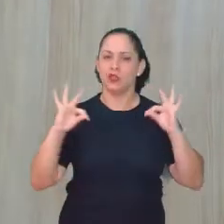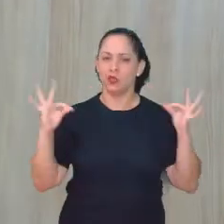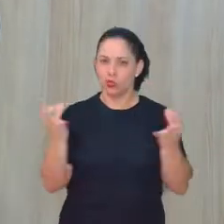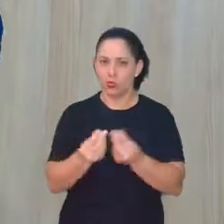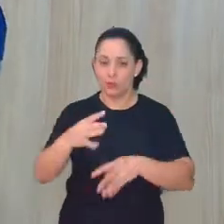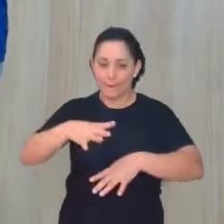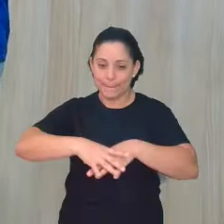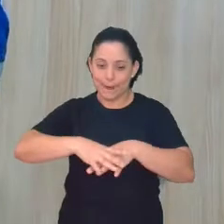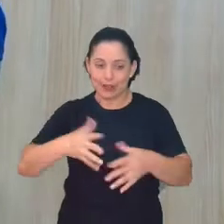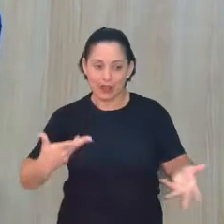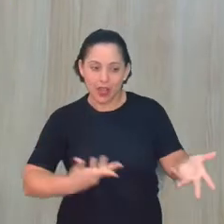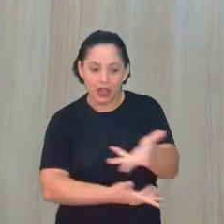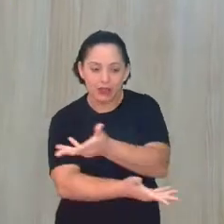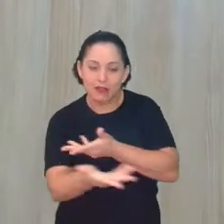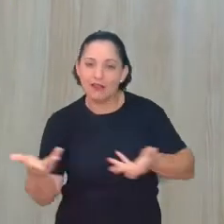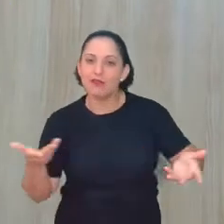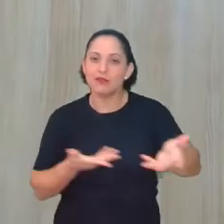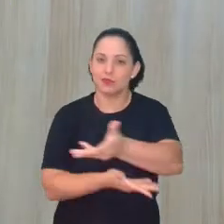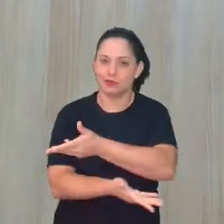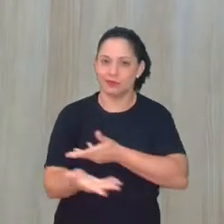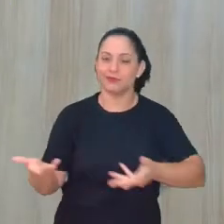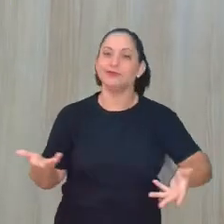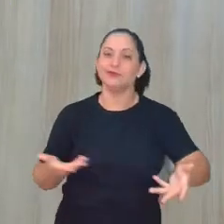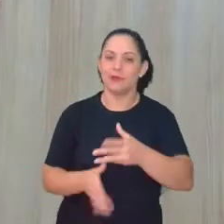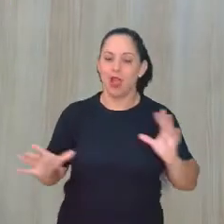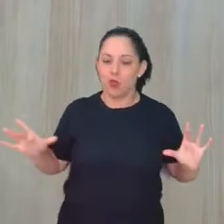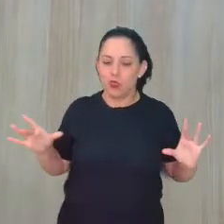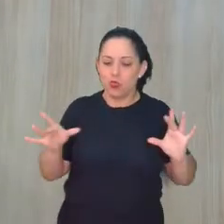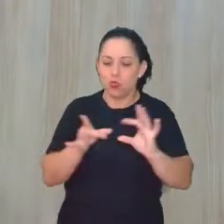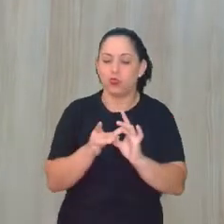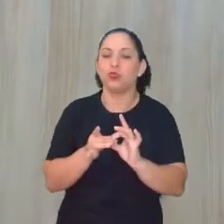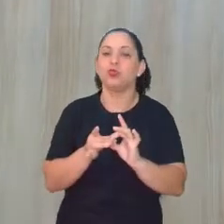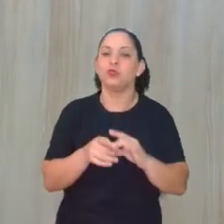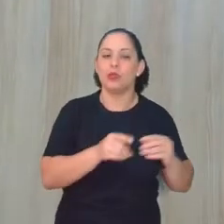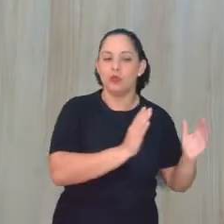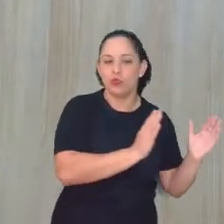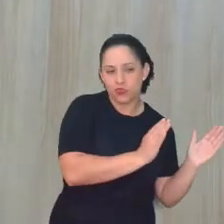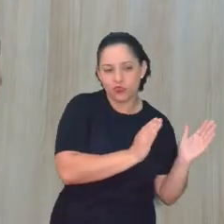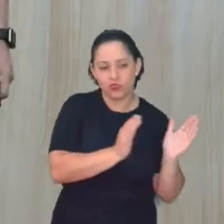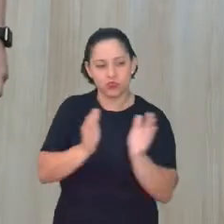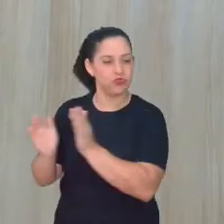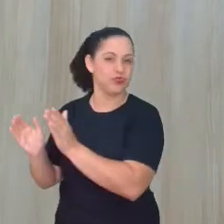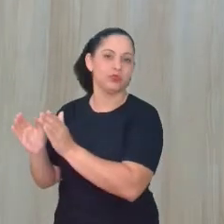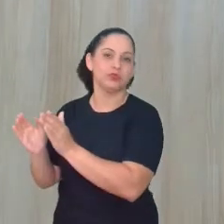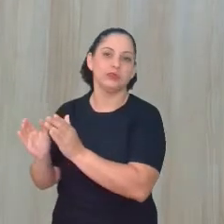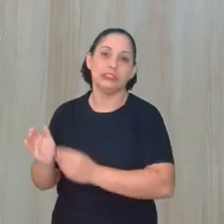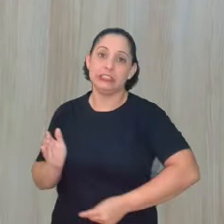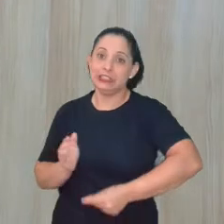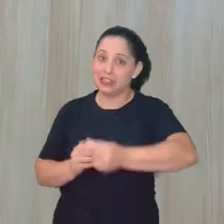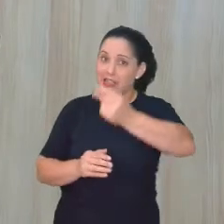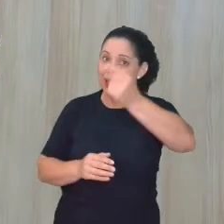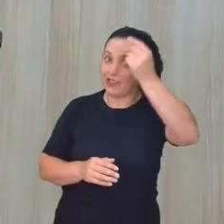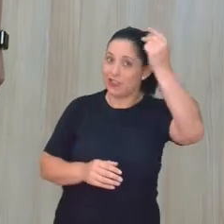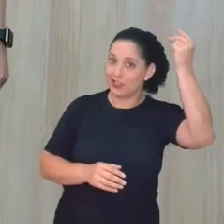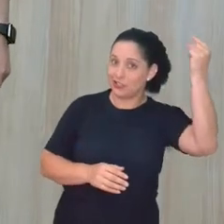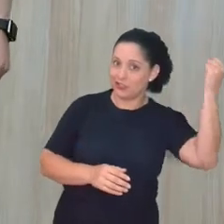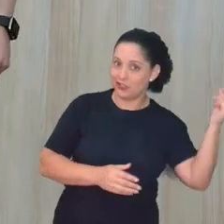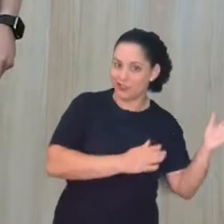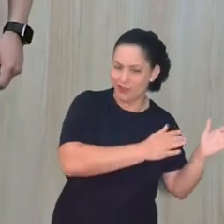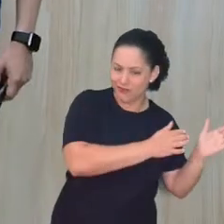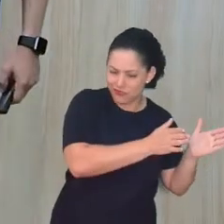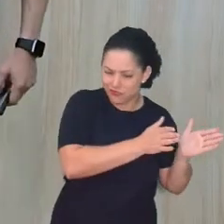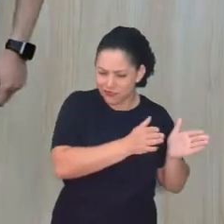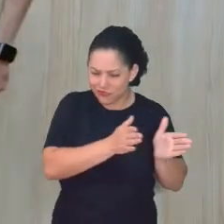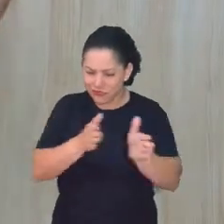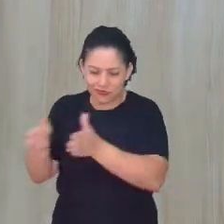interligado, tá? Tudo juntinho aí a matemática, uma sequência que vem desde lá do primeiro ano do ensino